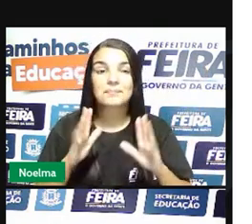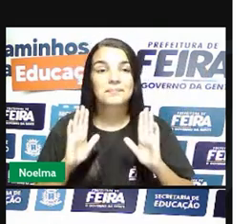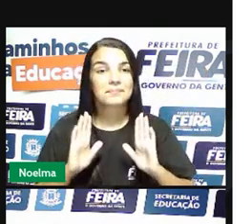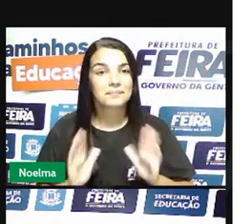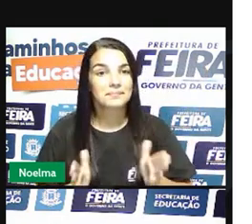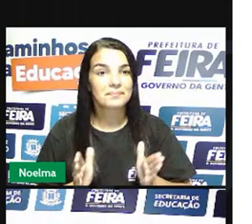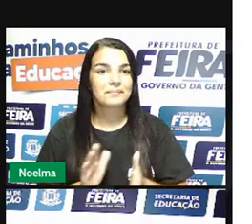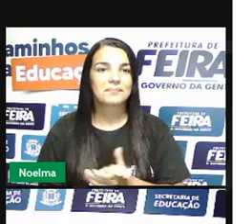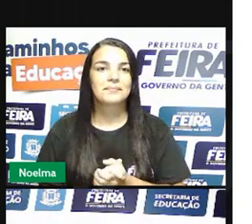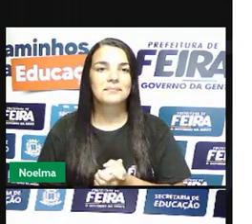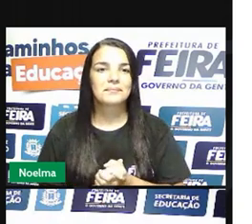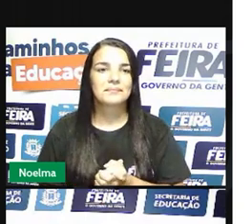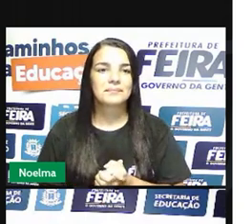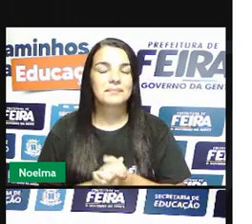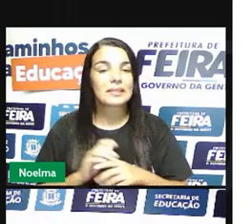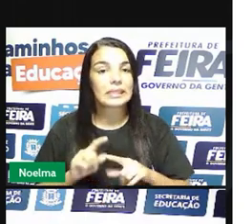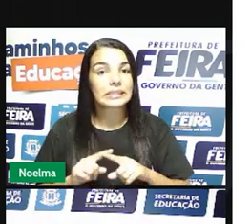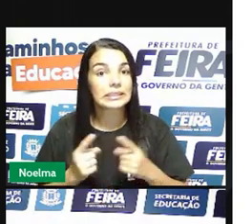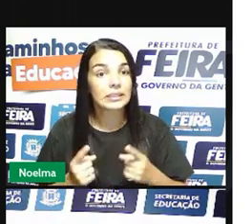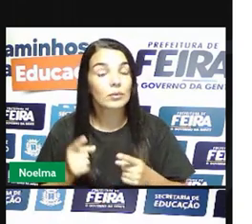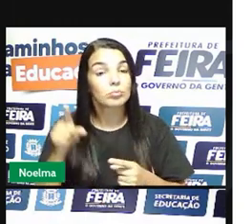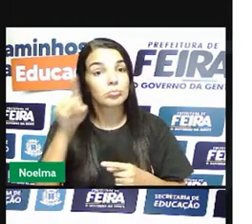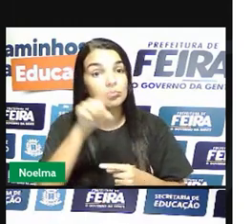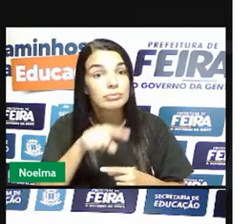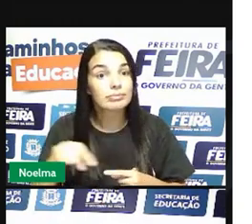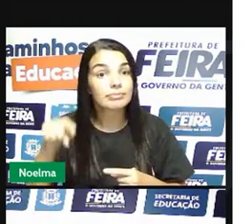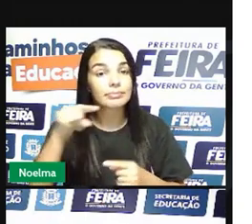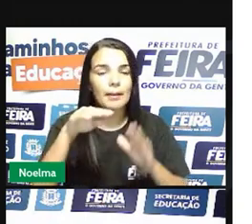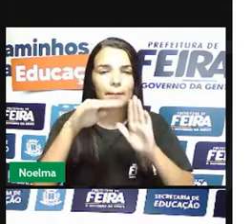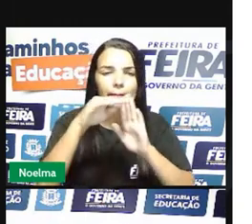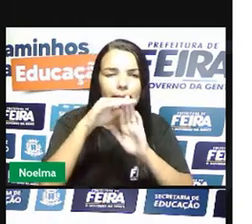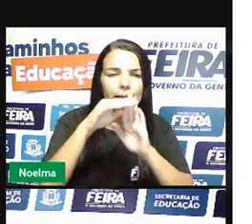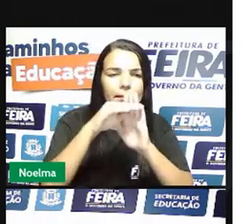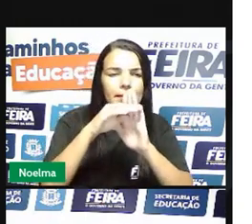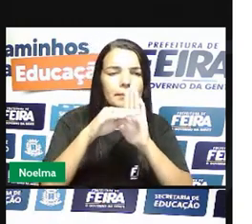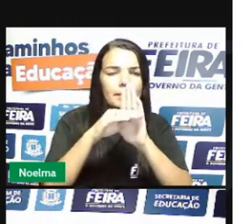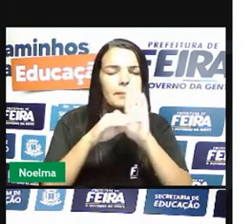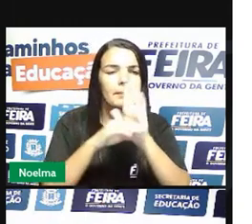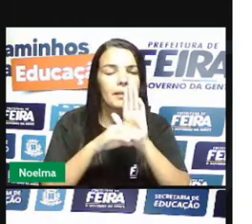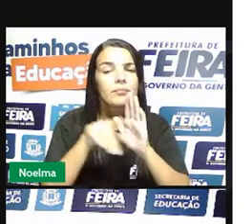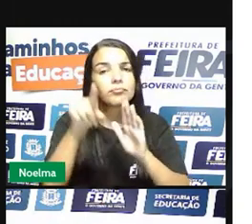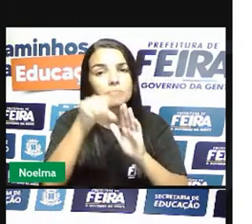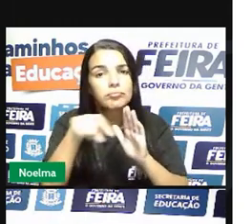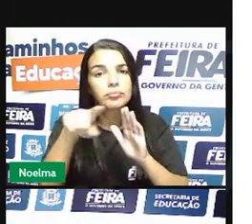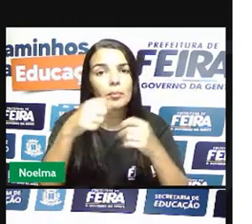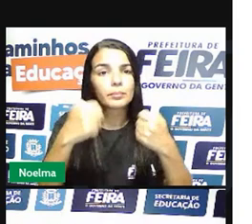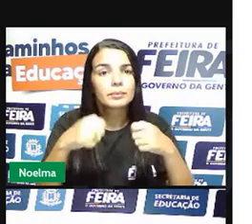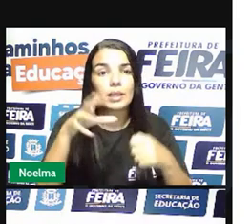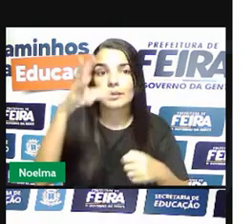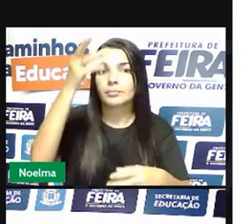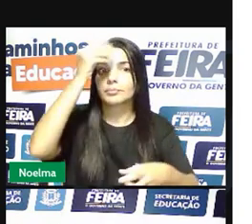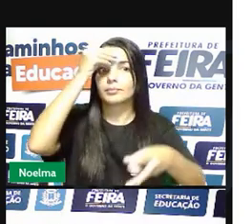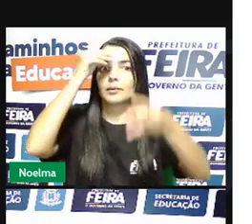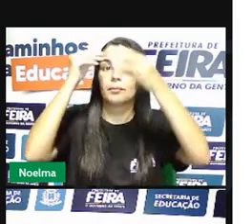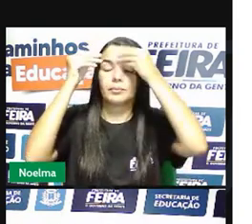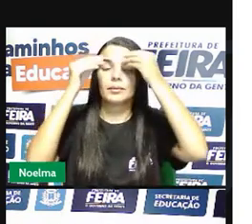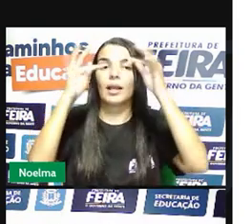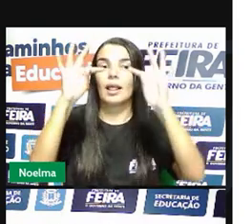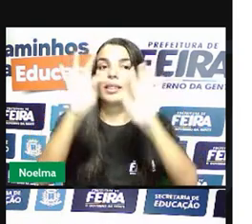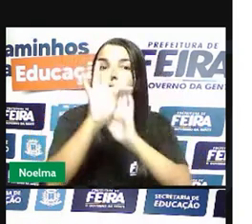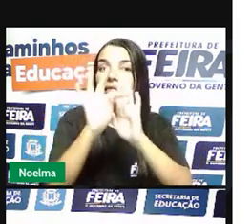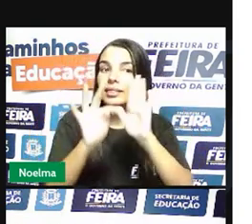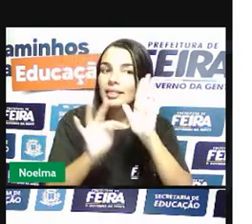introdução. Então, são esses passos que vocês devem fazer para que vocês consigam fazer aí uma